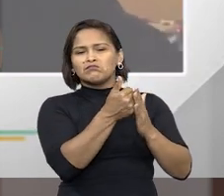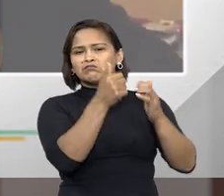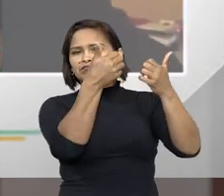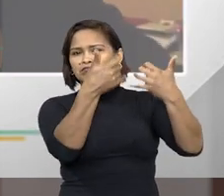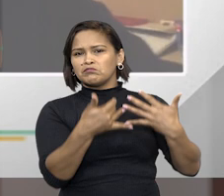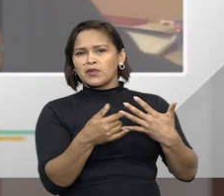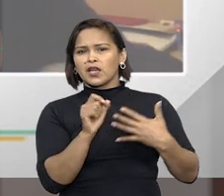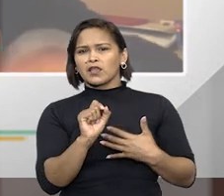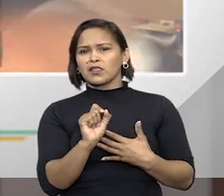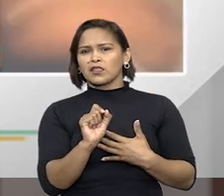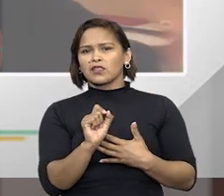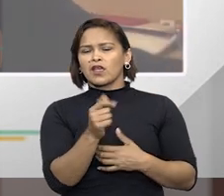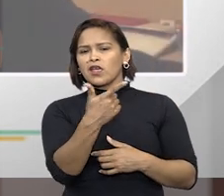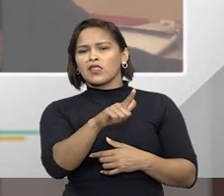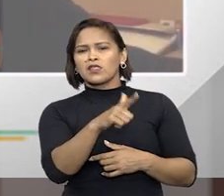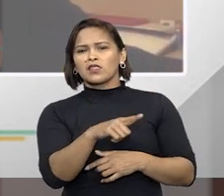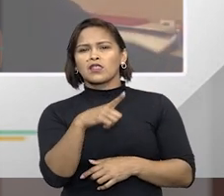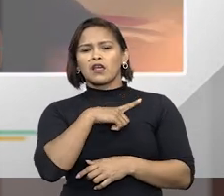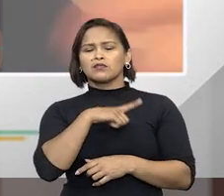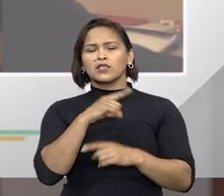não contém contradição, porque